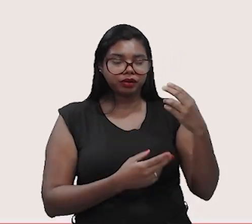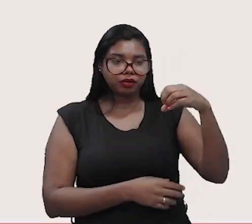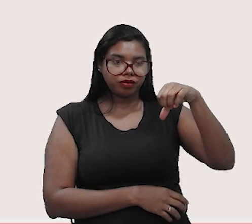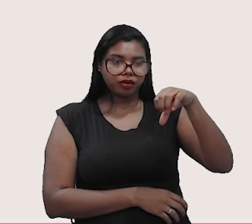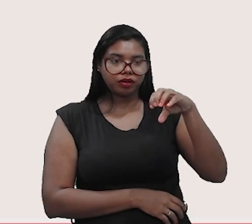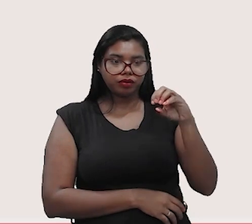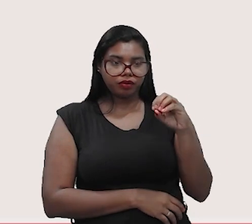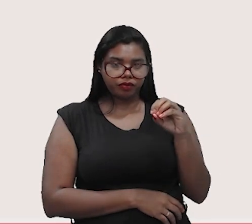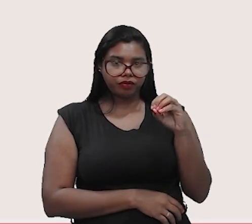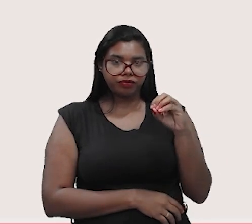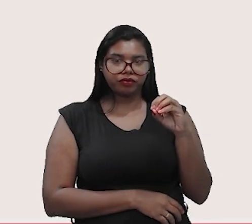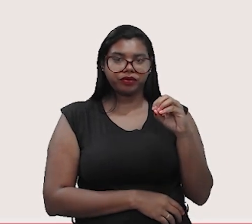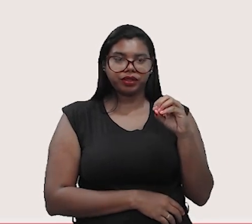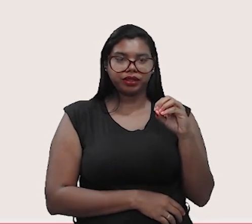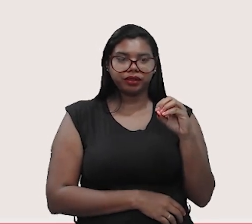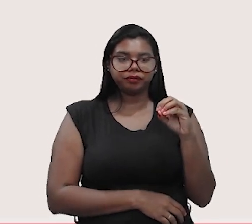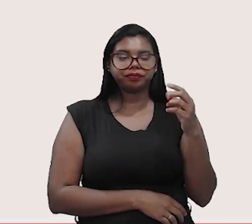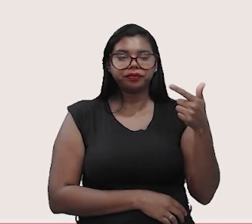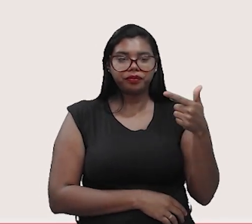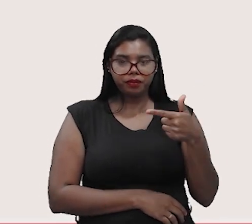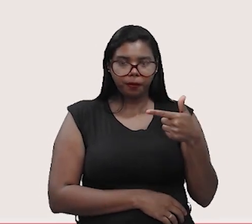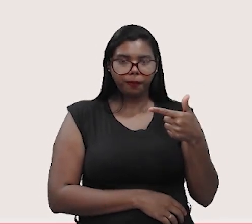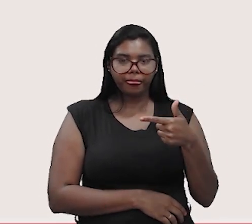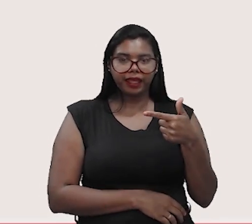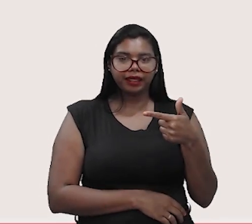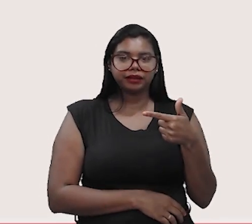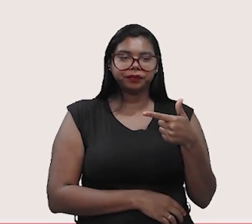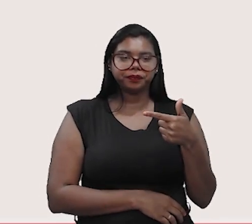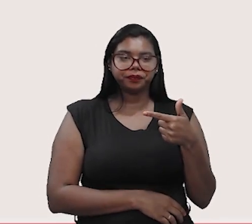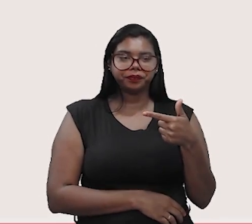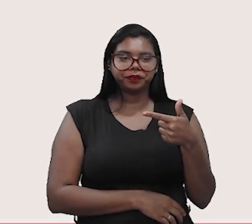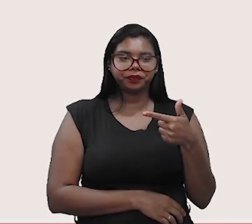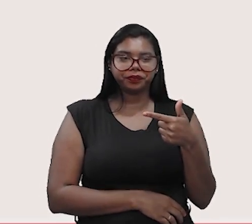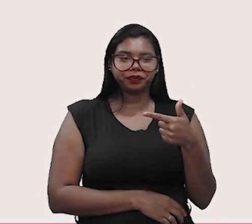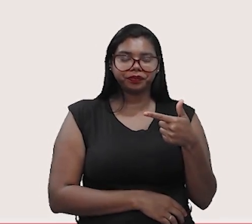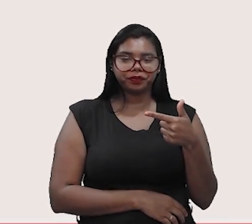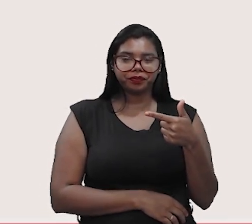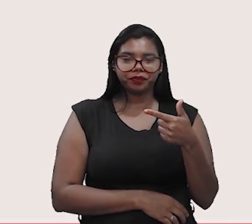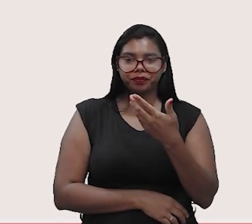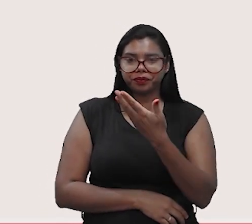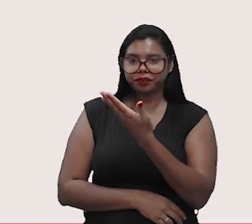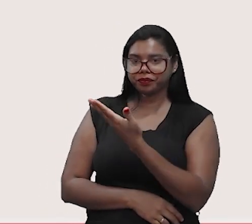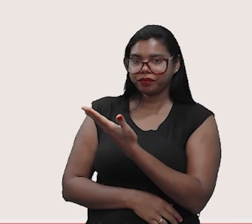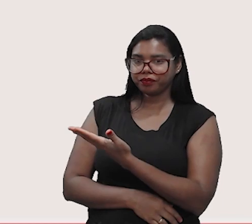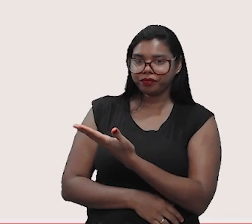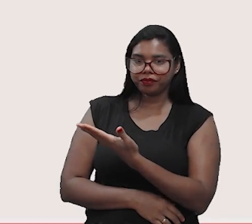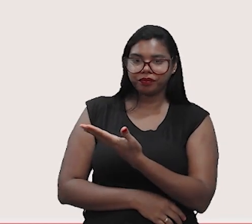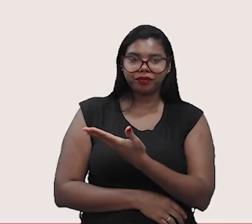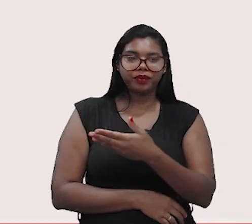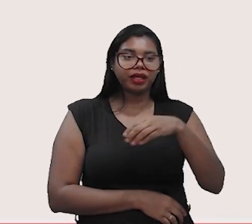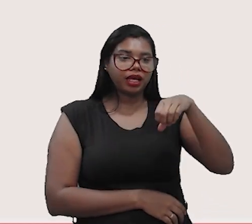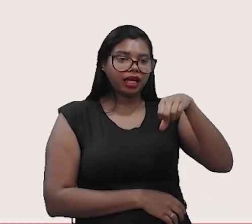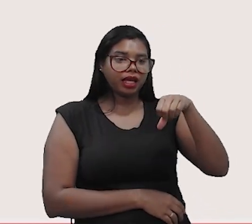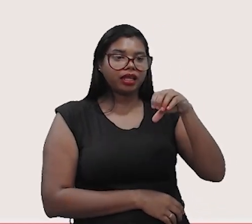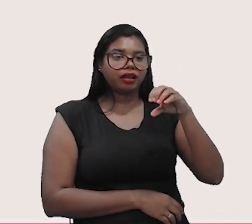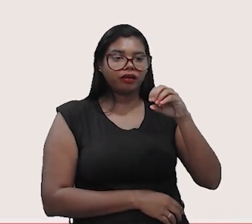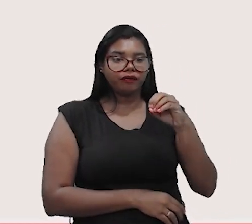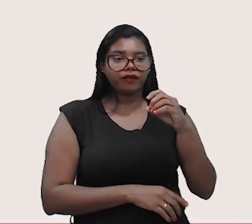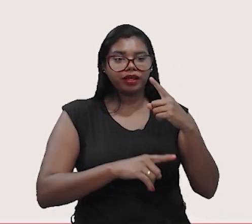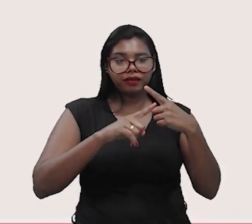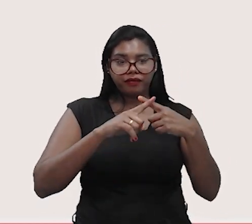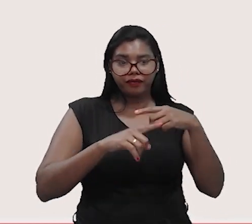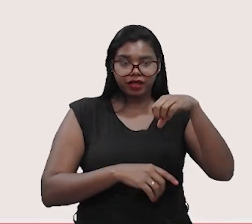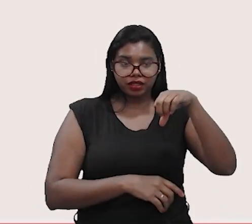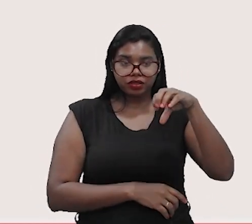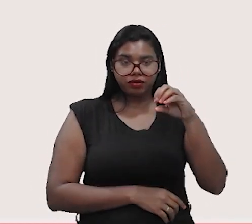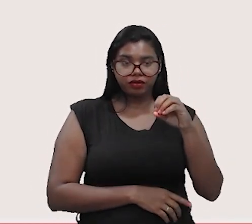quadrado. 90 ao quadrado, meu povo, 90 ao quadrado, é tu fazer 90 vezes 90. E você vai encontrar